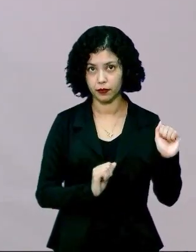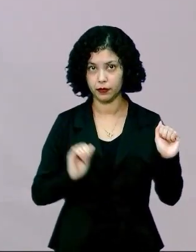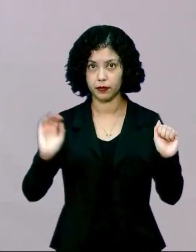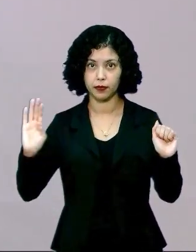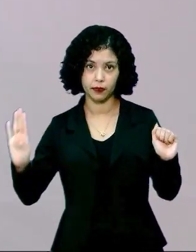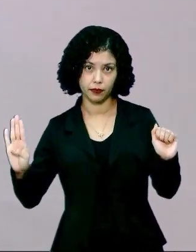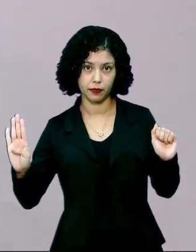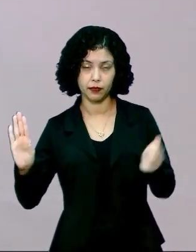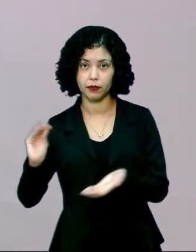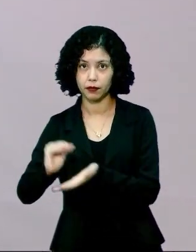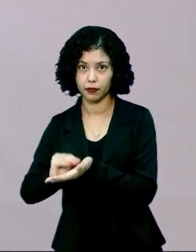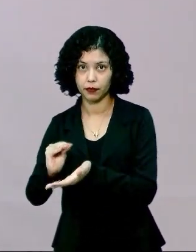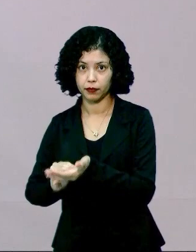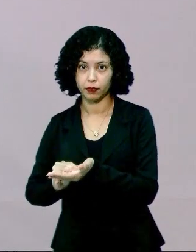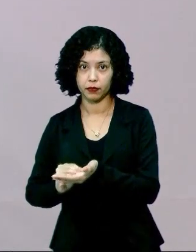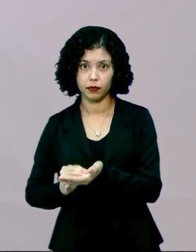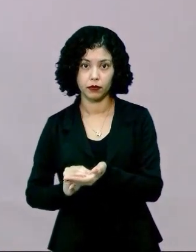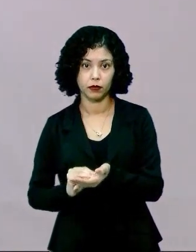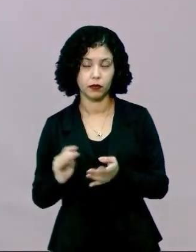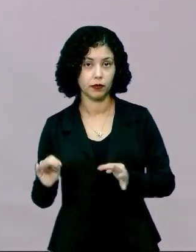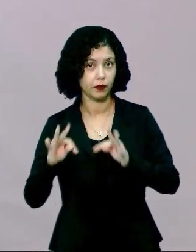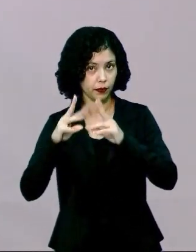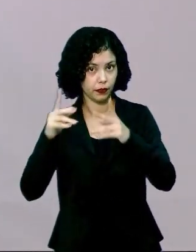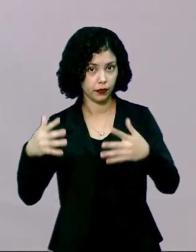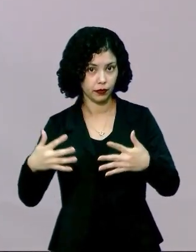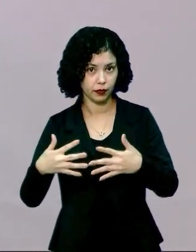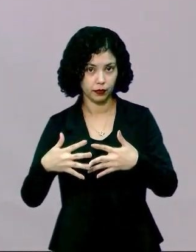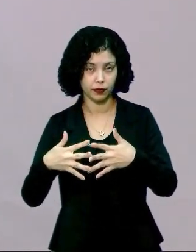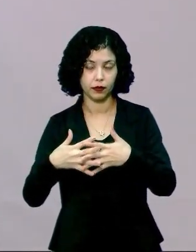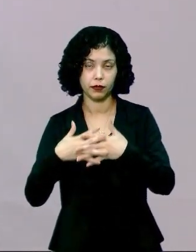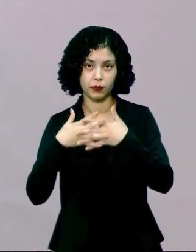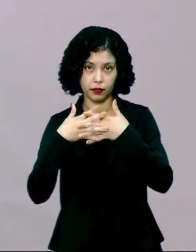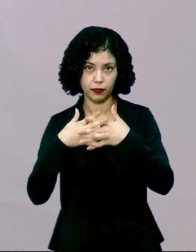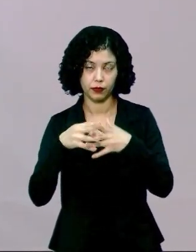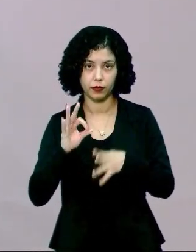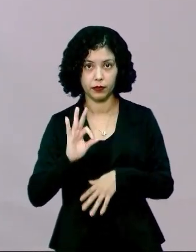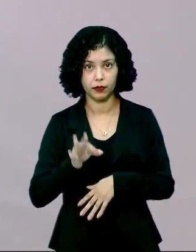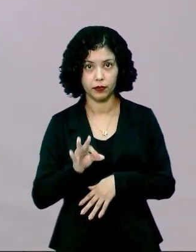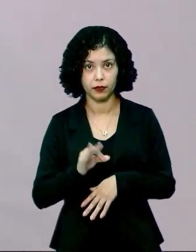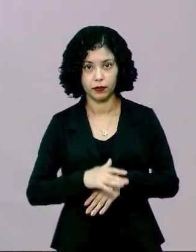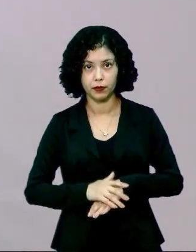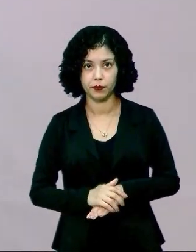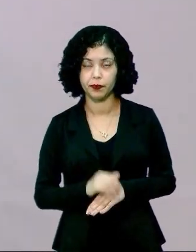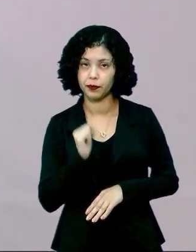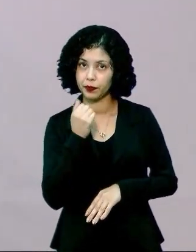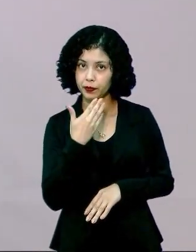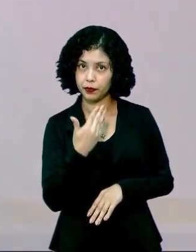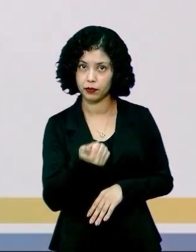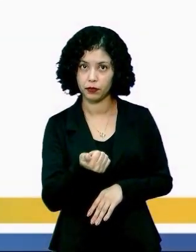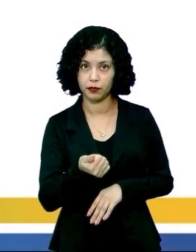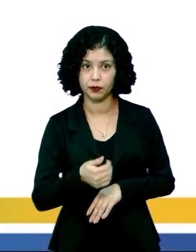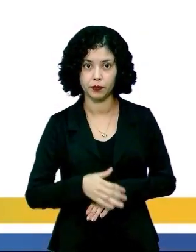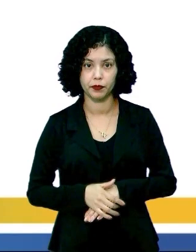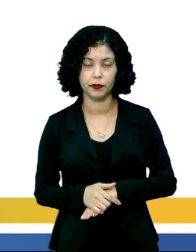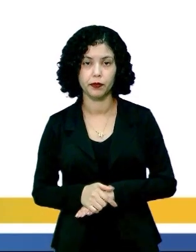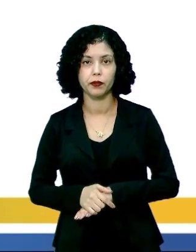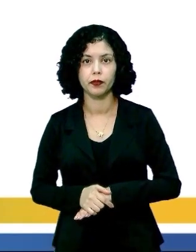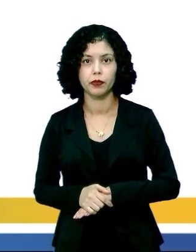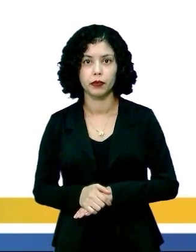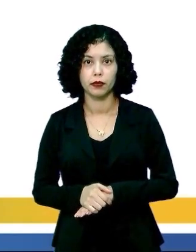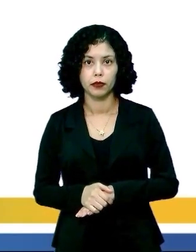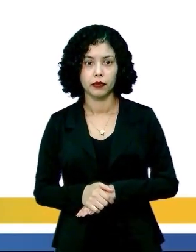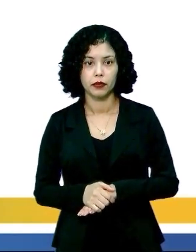está sobrando elemento ou não, ou se todos estão ligados certinhos. Tudo bem? Então vamos